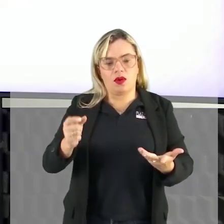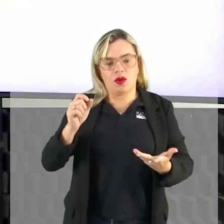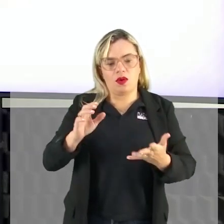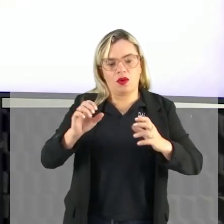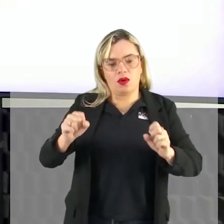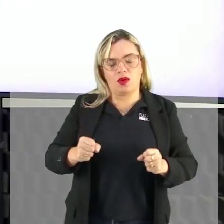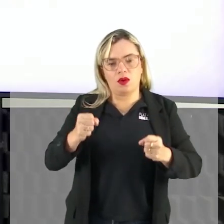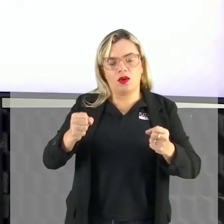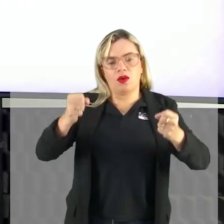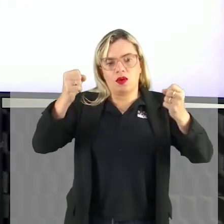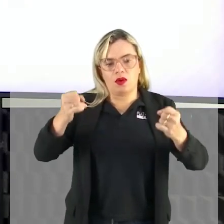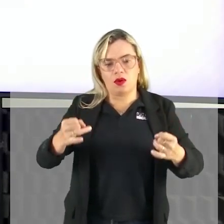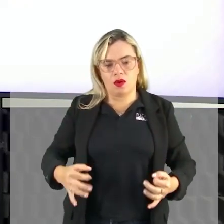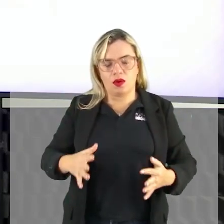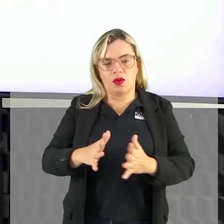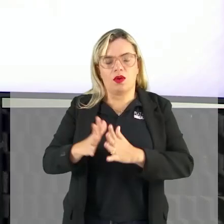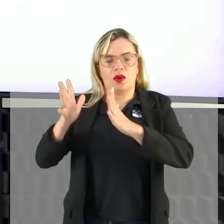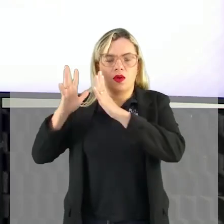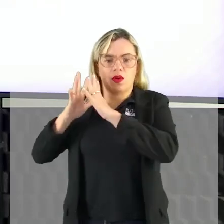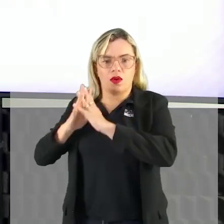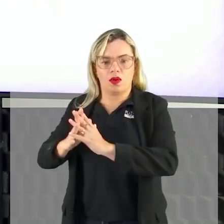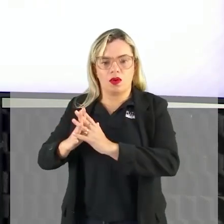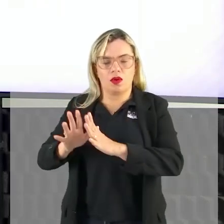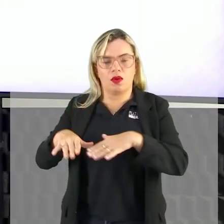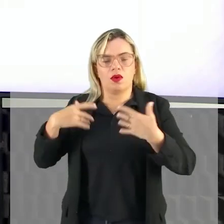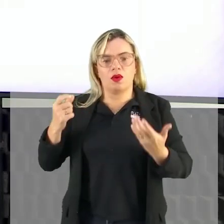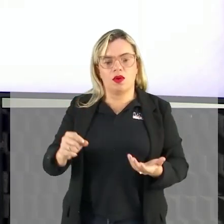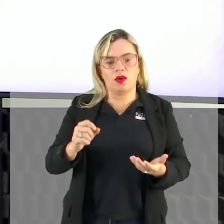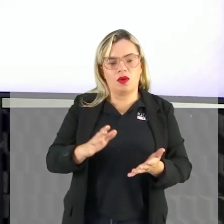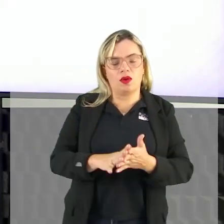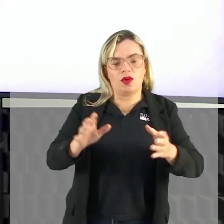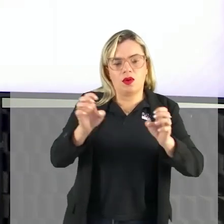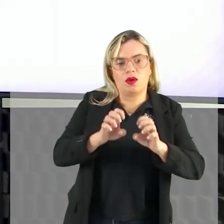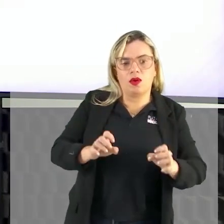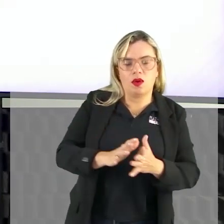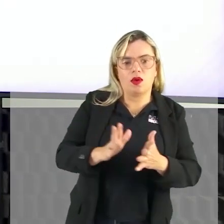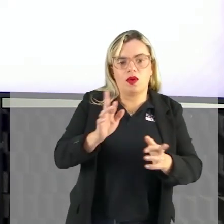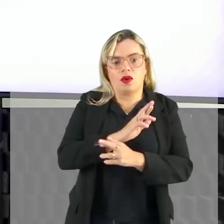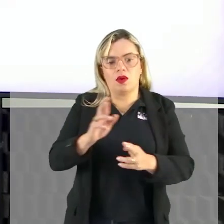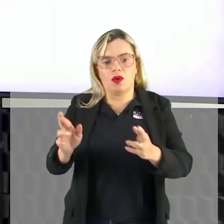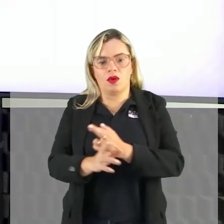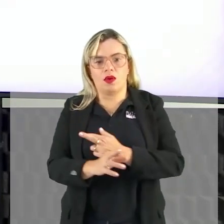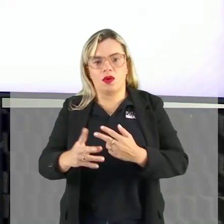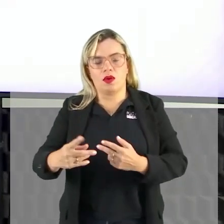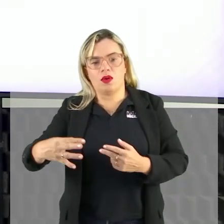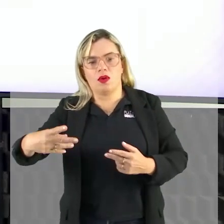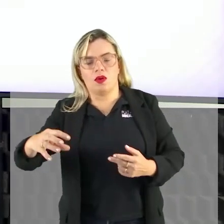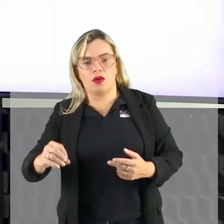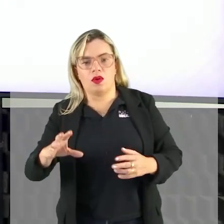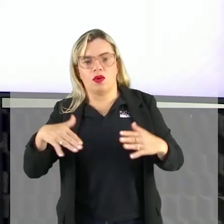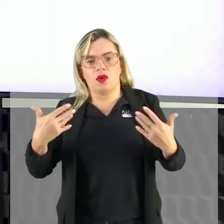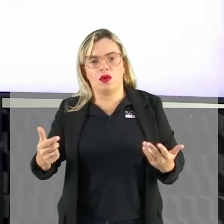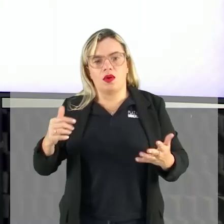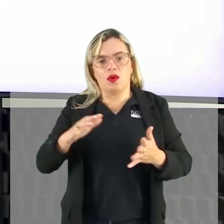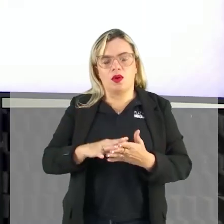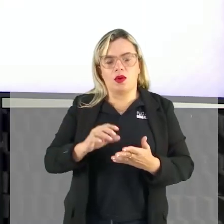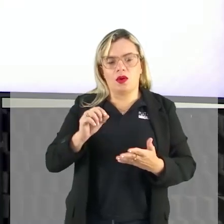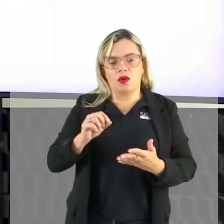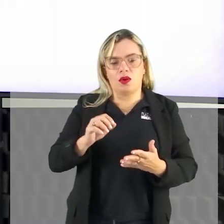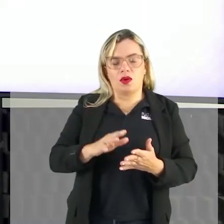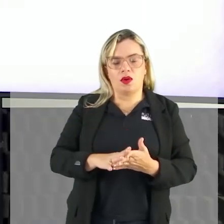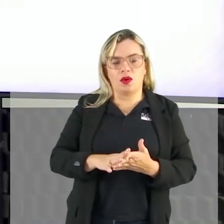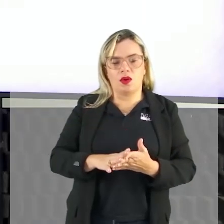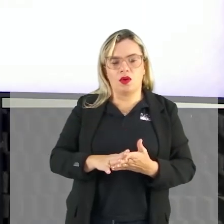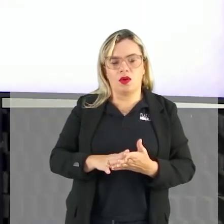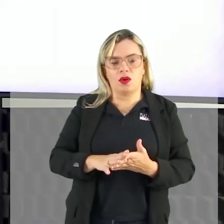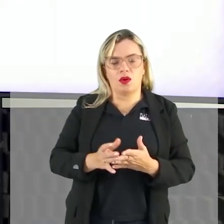como é que eu posso dizer, bem complexa, né? Uma estrutura relacionada à dispersão das plantas,